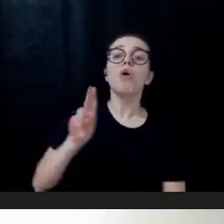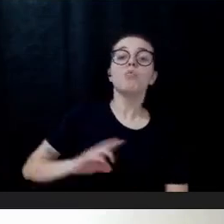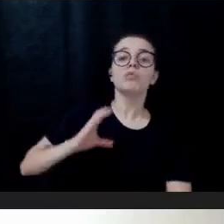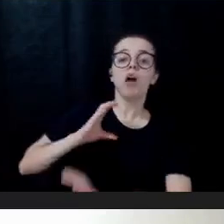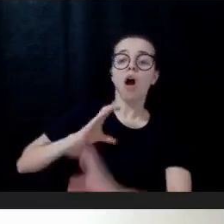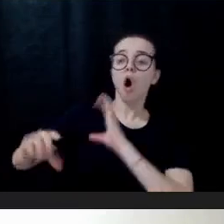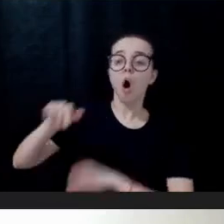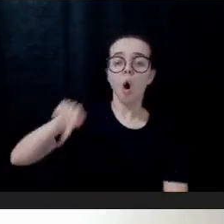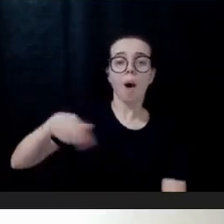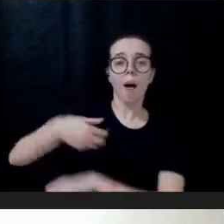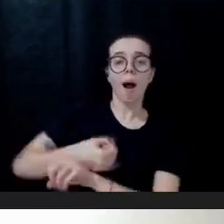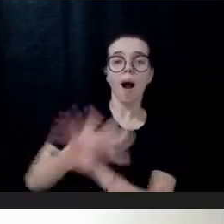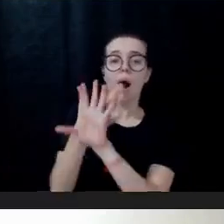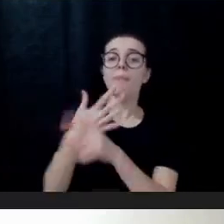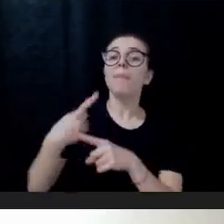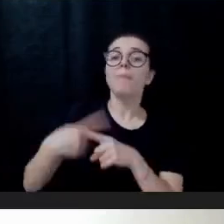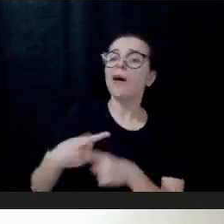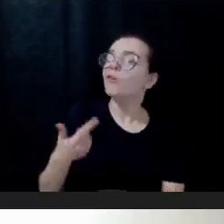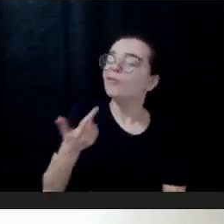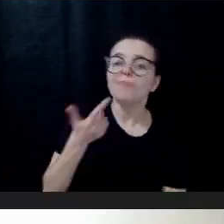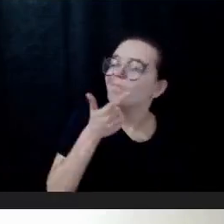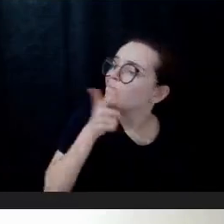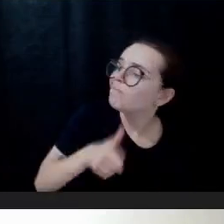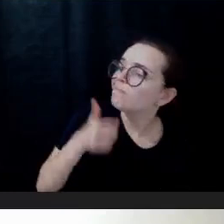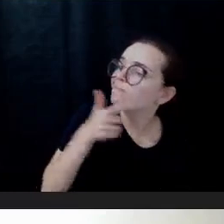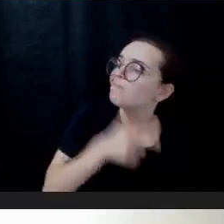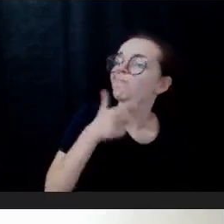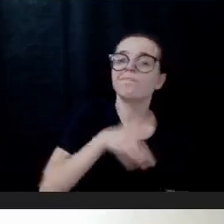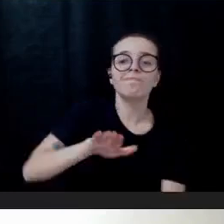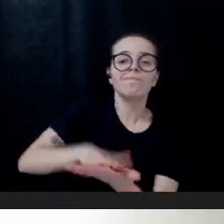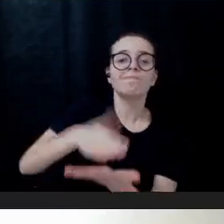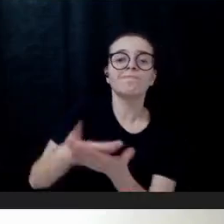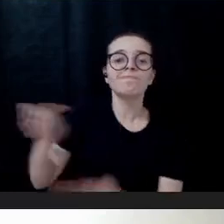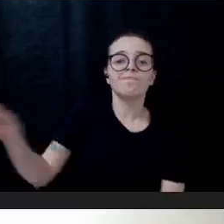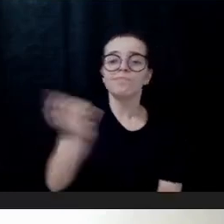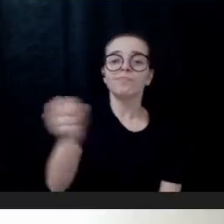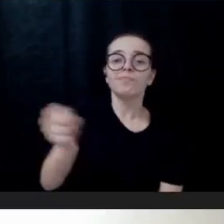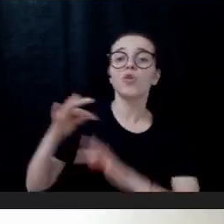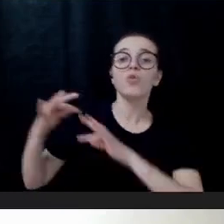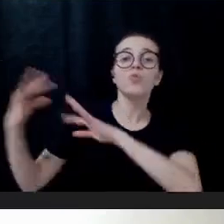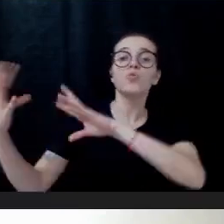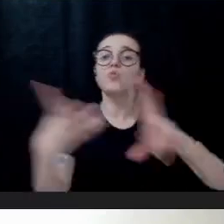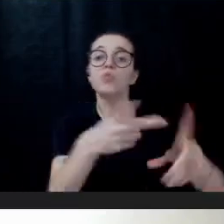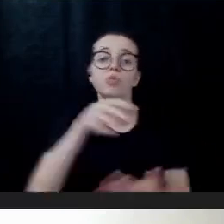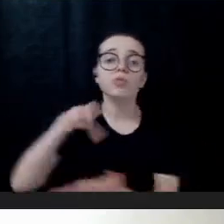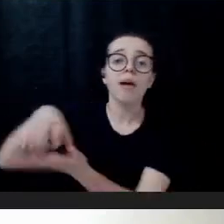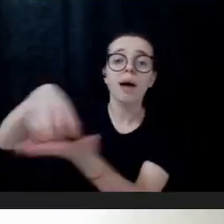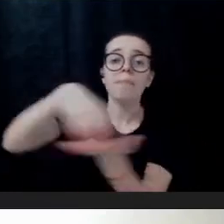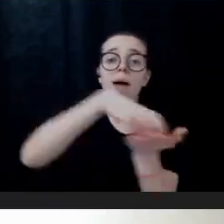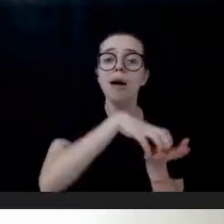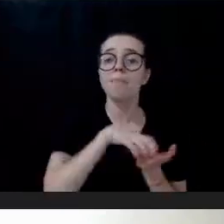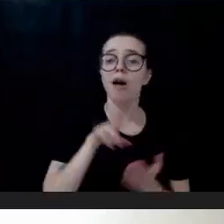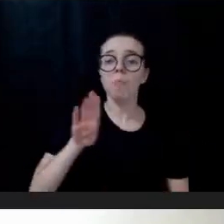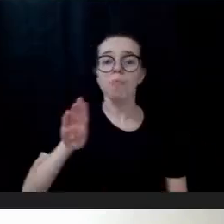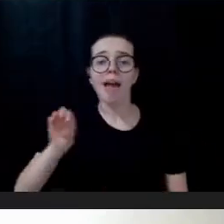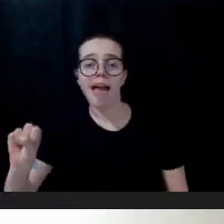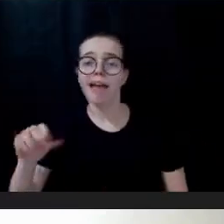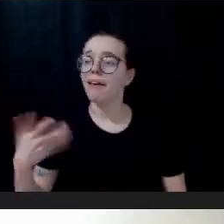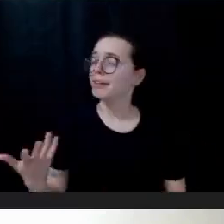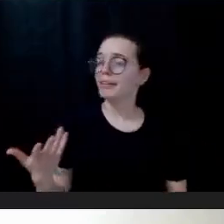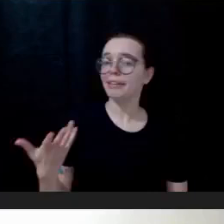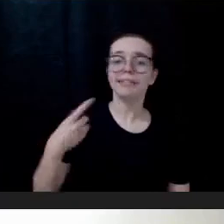consegue contratar intérprete para todas as unidades básicas, todos os hospitais e delegacias,